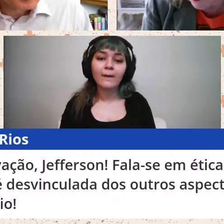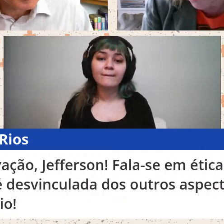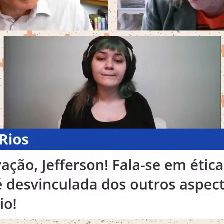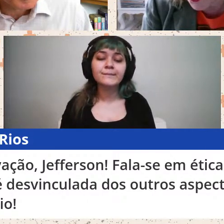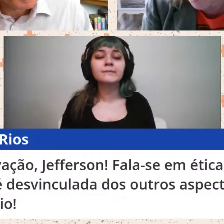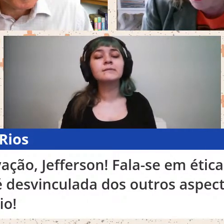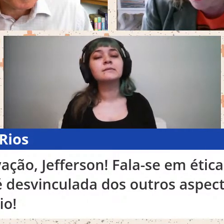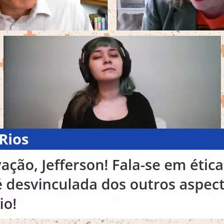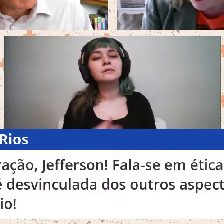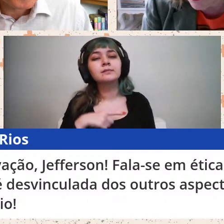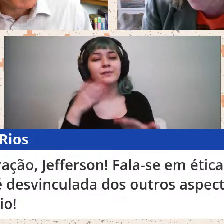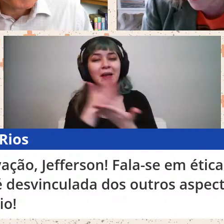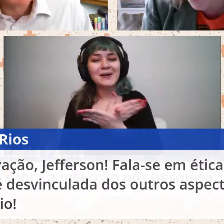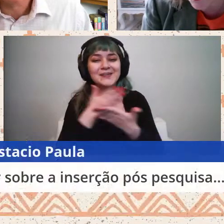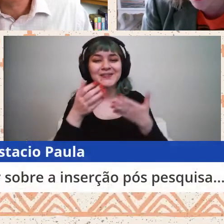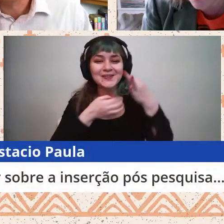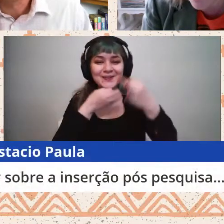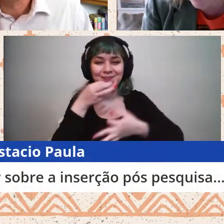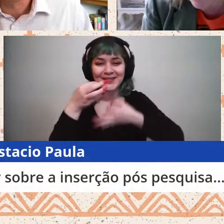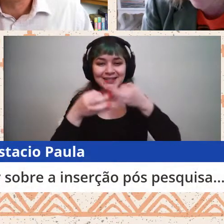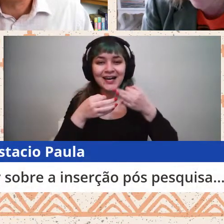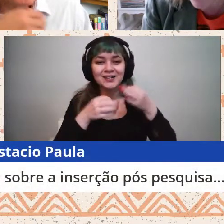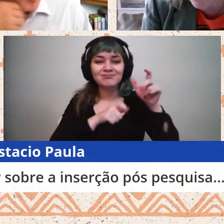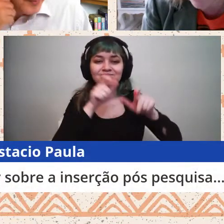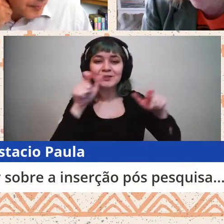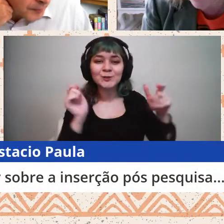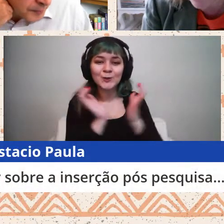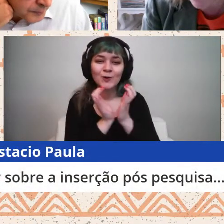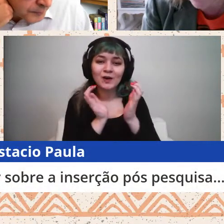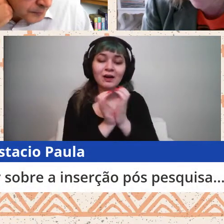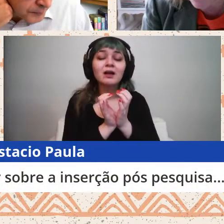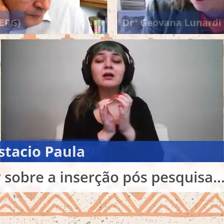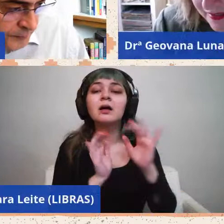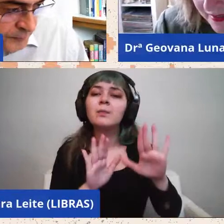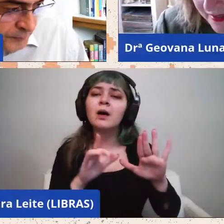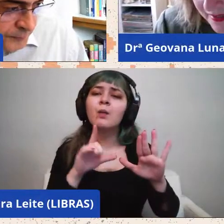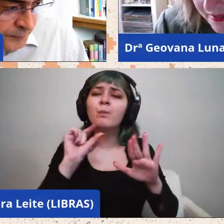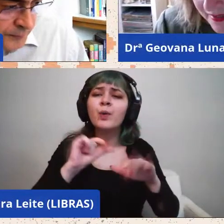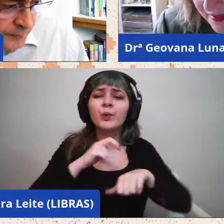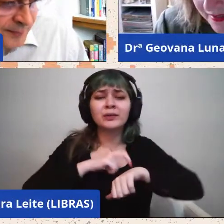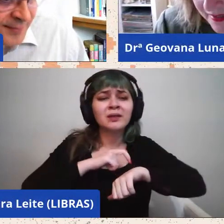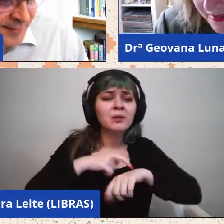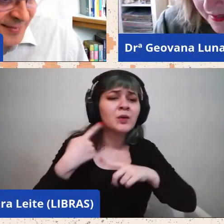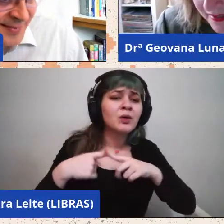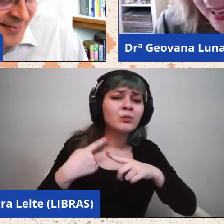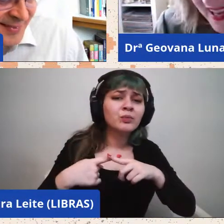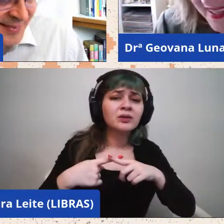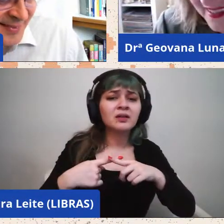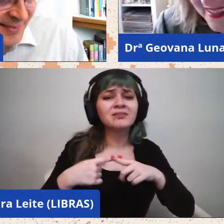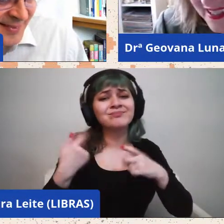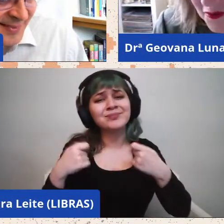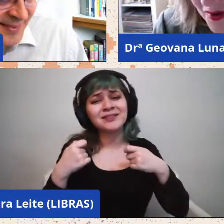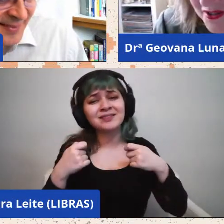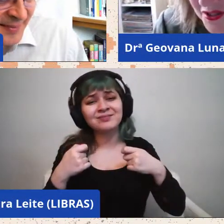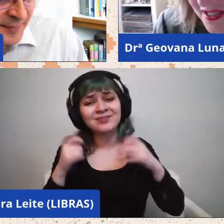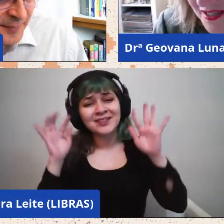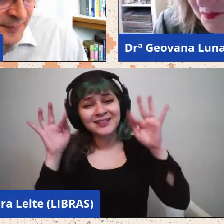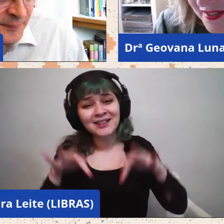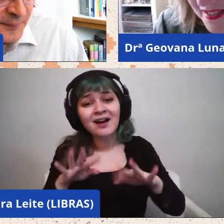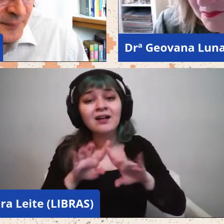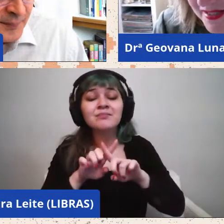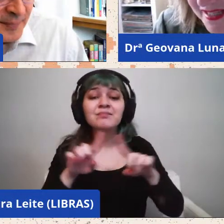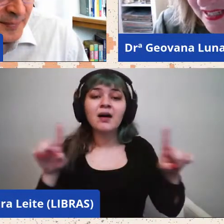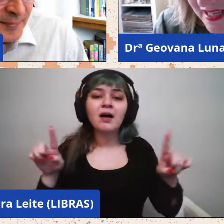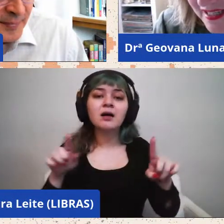A gente tem alguns comentários dos colegas aqui, mas temos pouco tempo, porque a gente já tem mesmo que encerrar. Eu acho